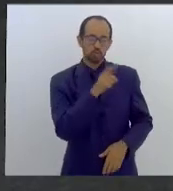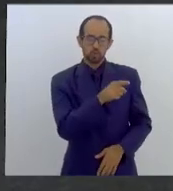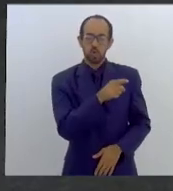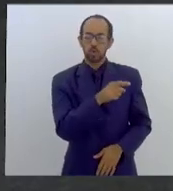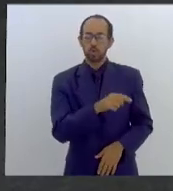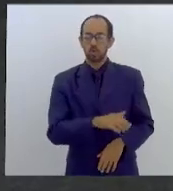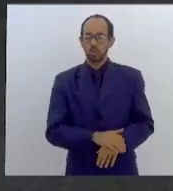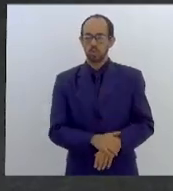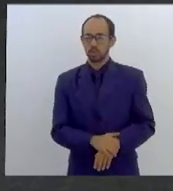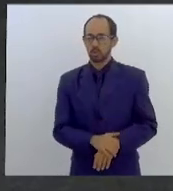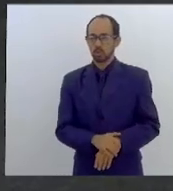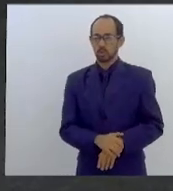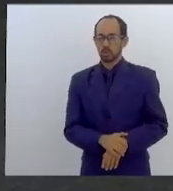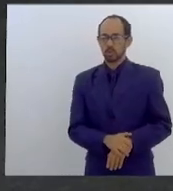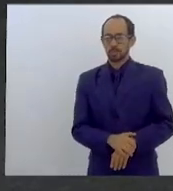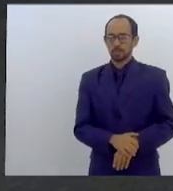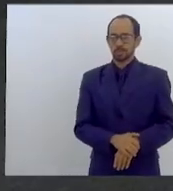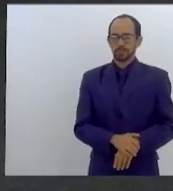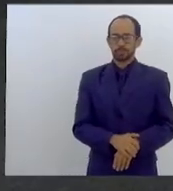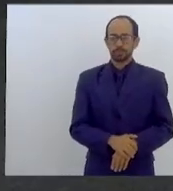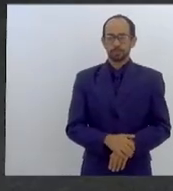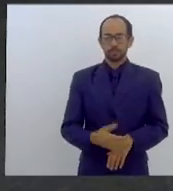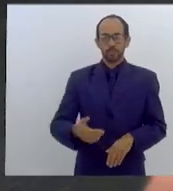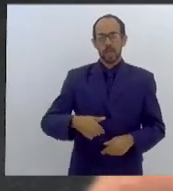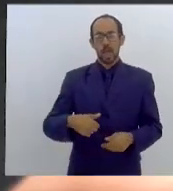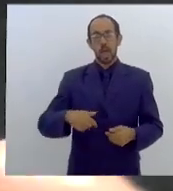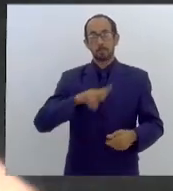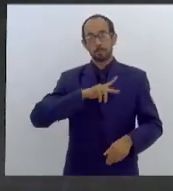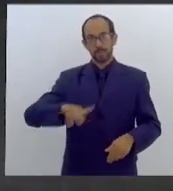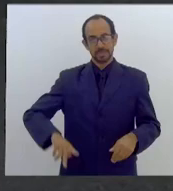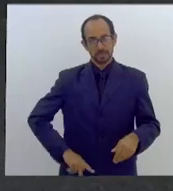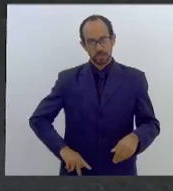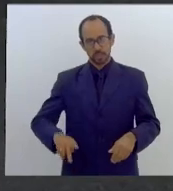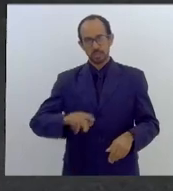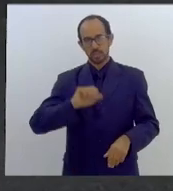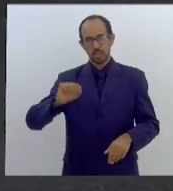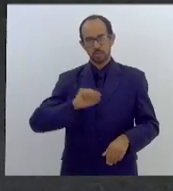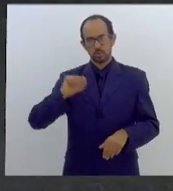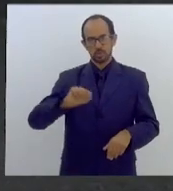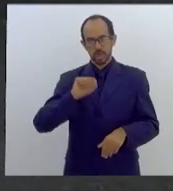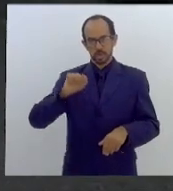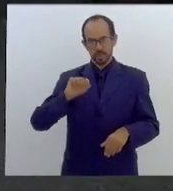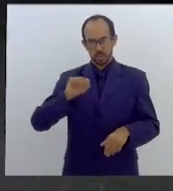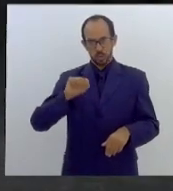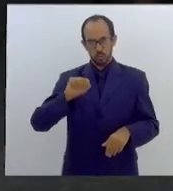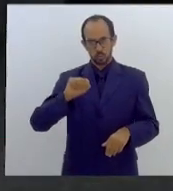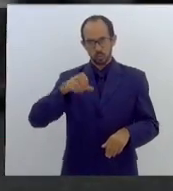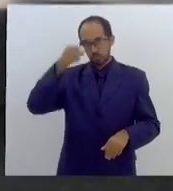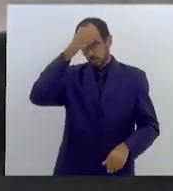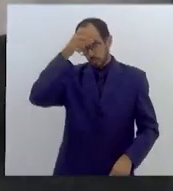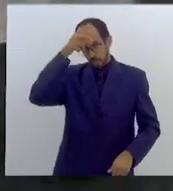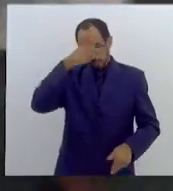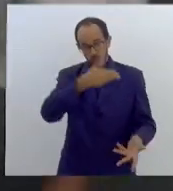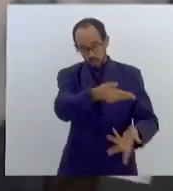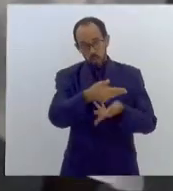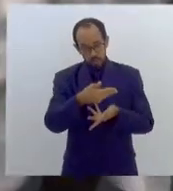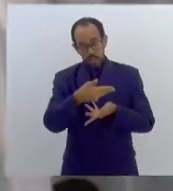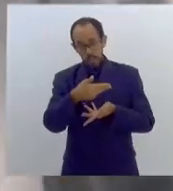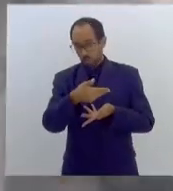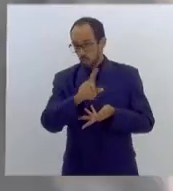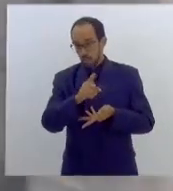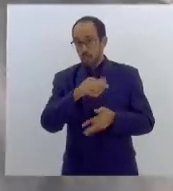quero trazer é o seguinte. A presidência da Associação de Prefeitos foi convidada e